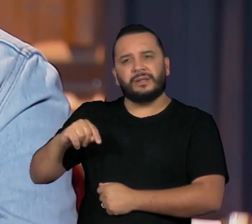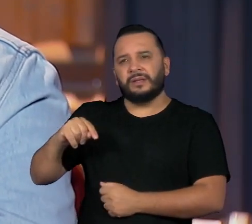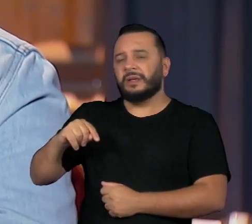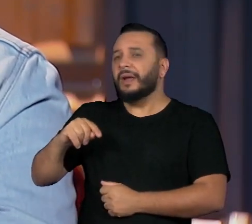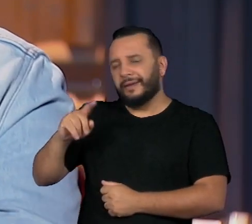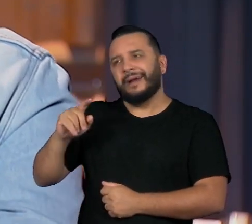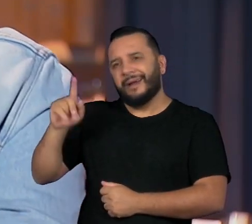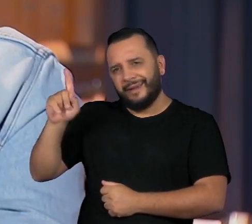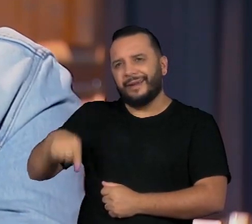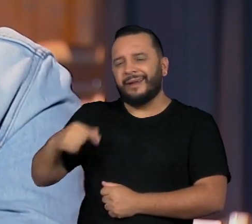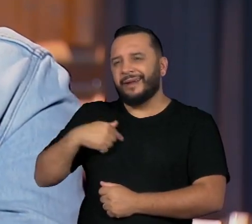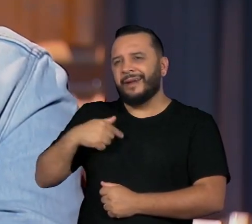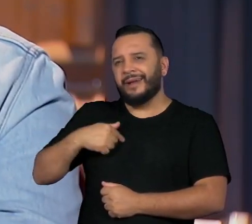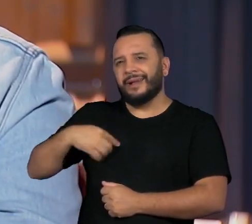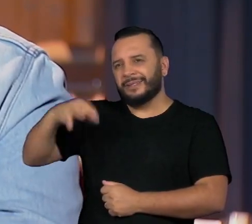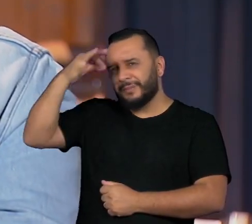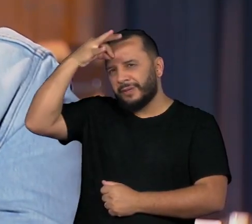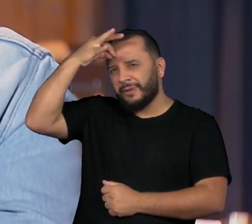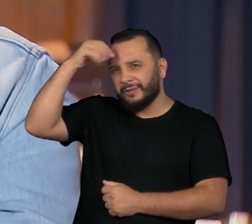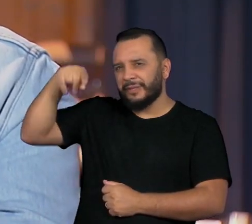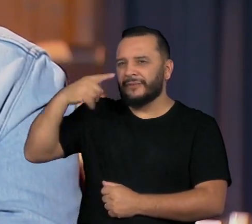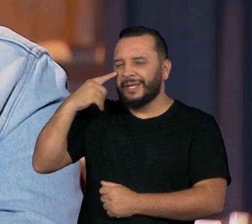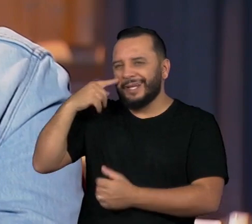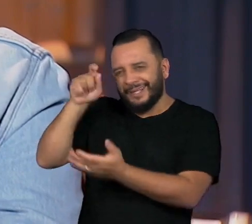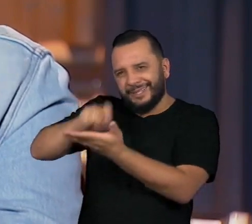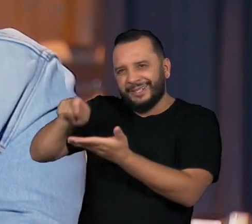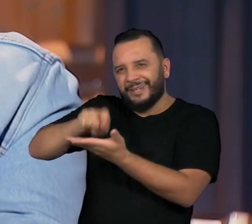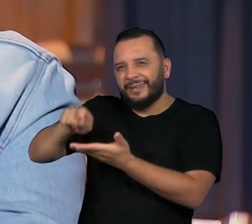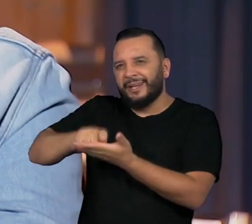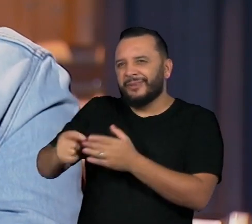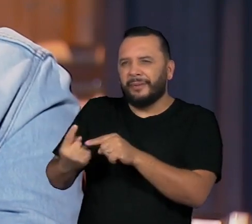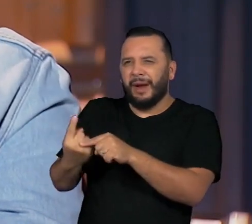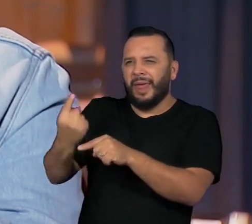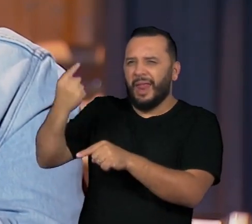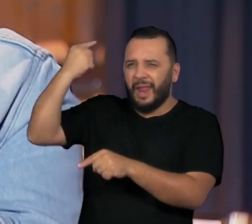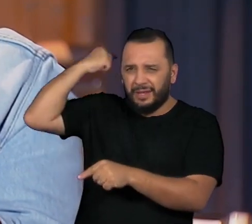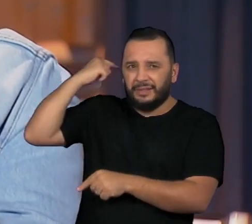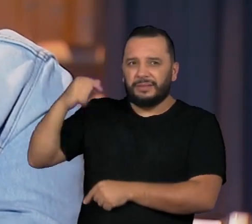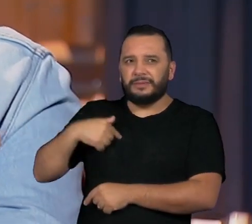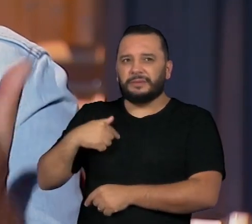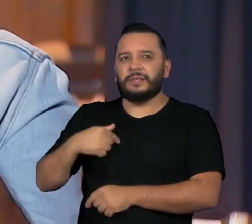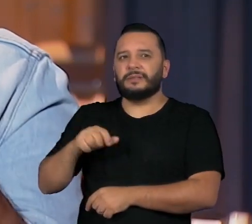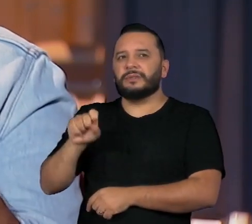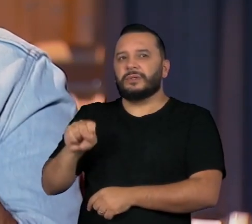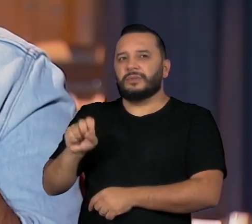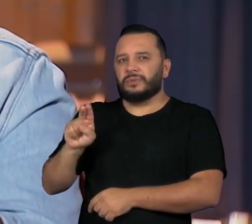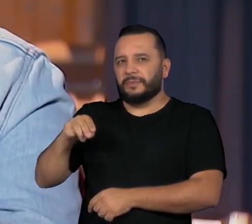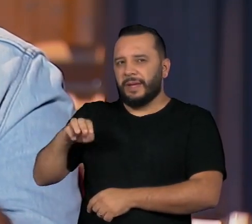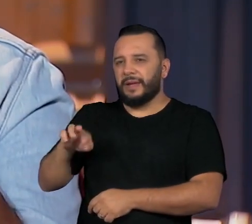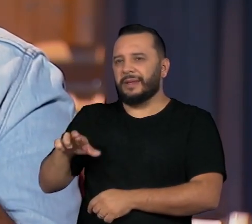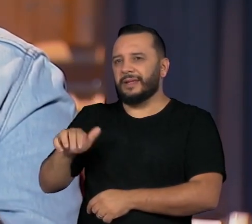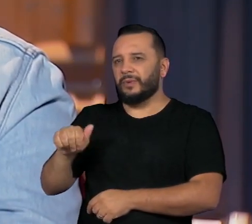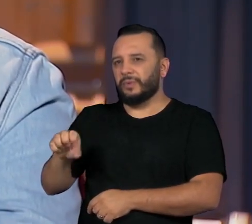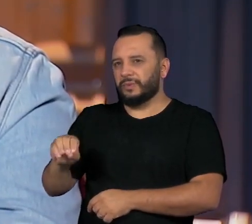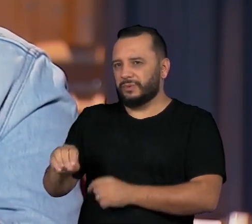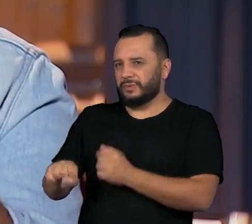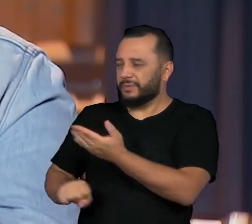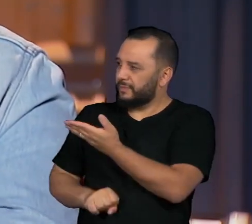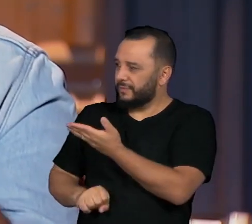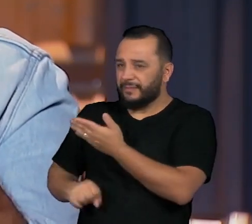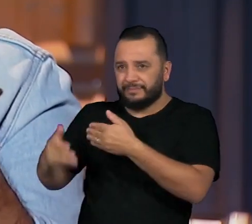espiritual. Se a gente olhar os escritos da antiguidade, da Suméria para frente, e perceber como que o conhecimento foi acumulado, ele foi